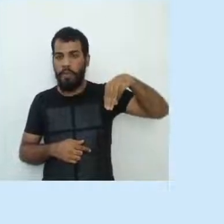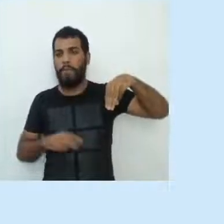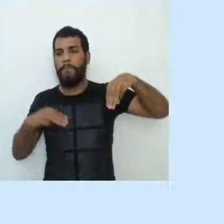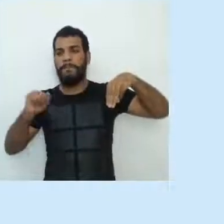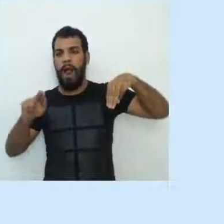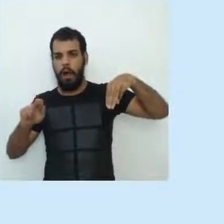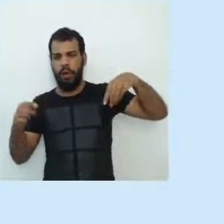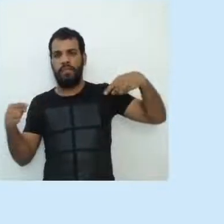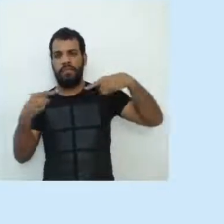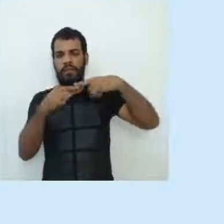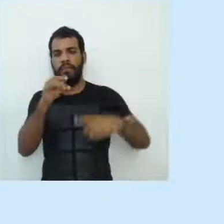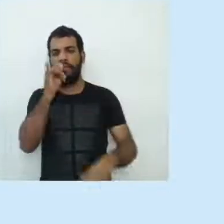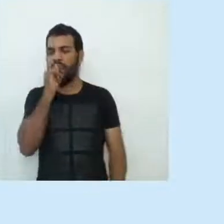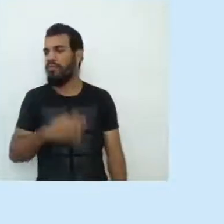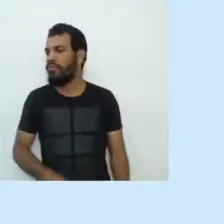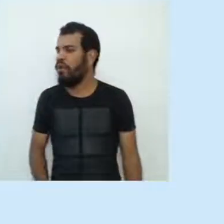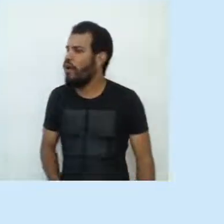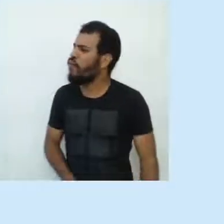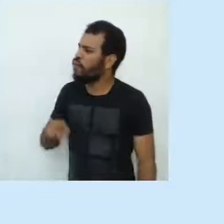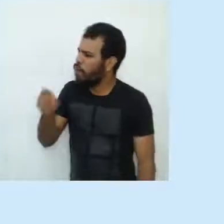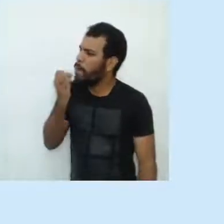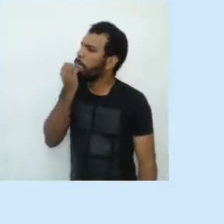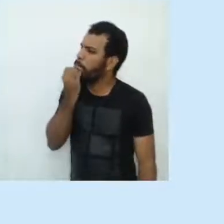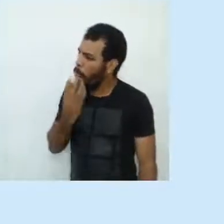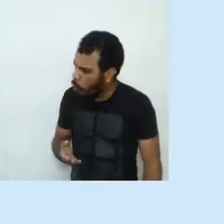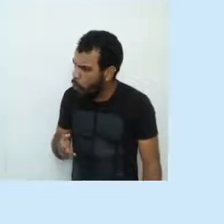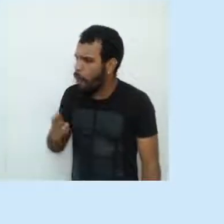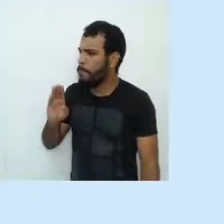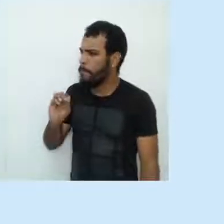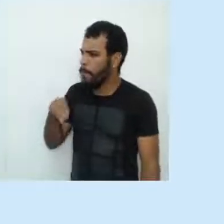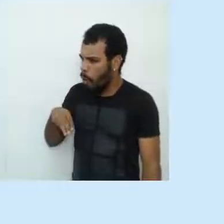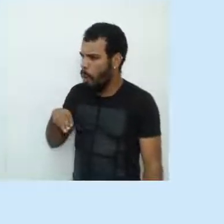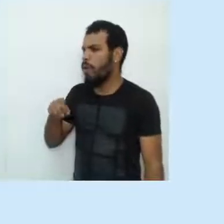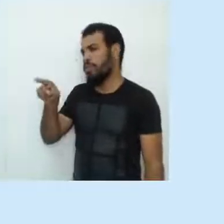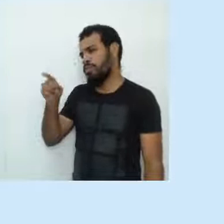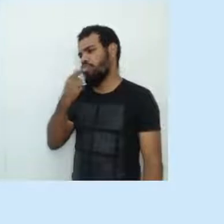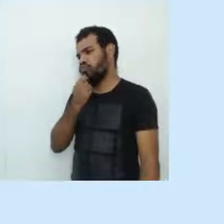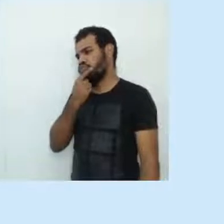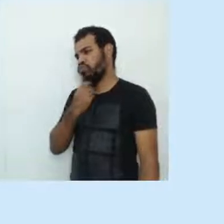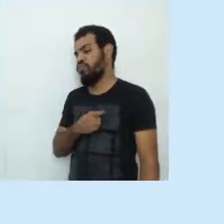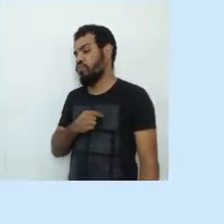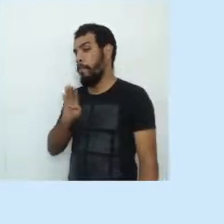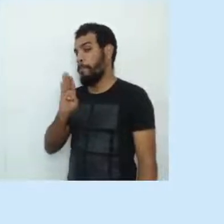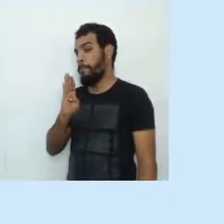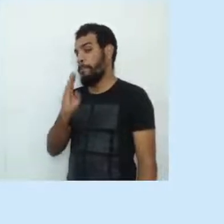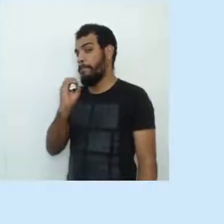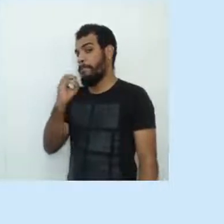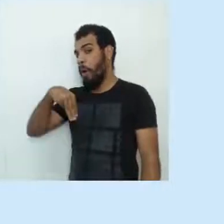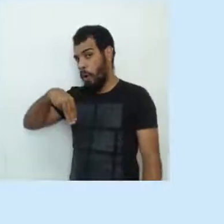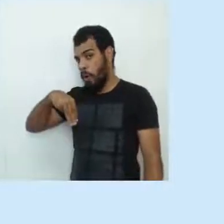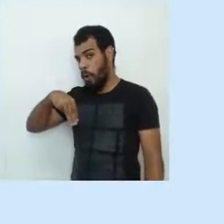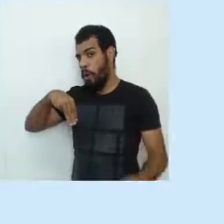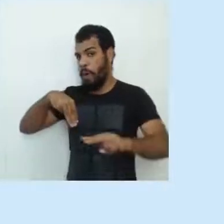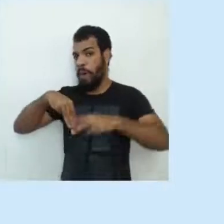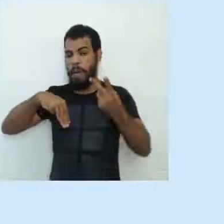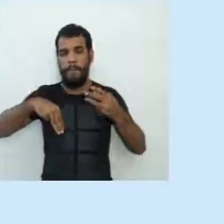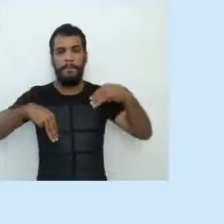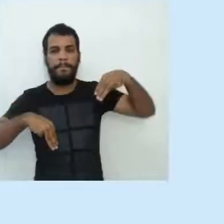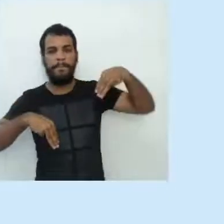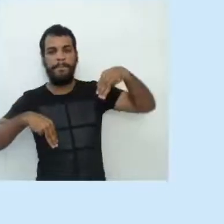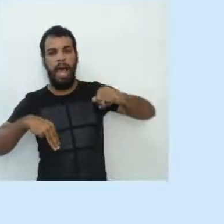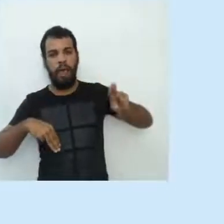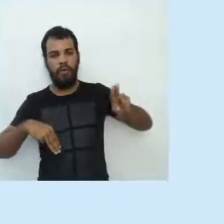garoto. O contrário seria você é um mau garoto. Viram aí? Olha os exemplos que eu coloquei para